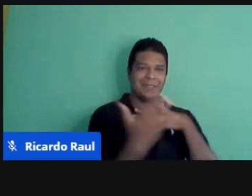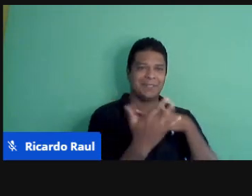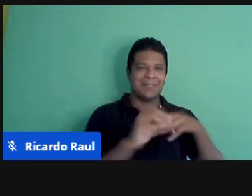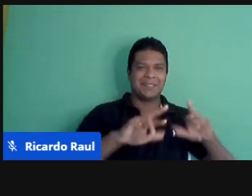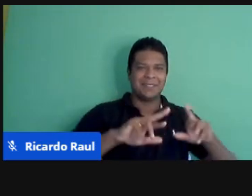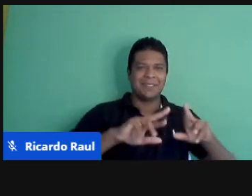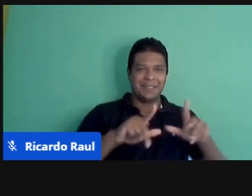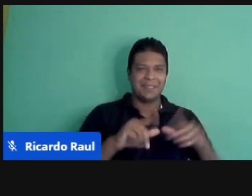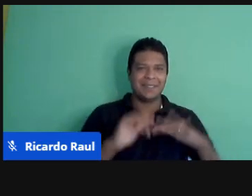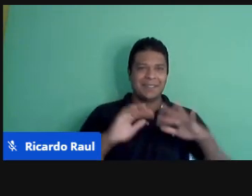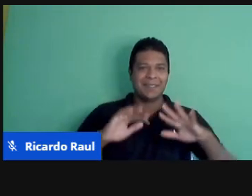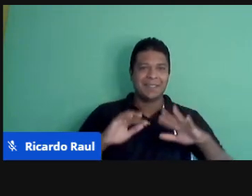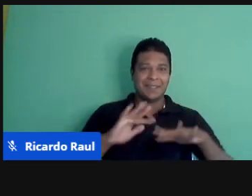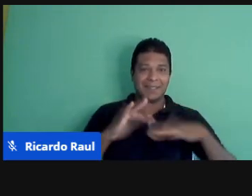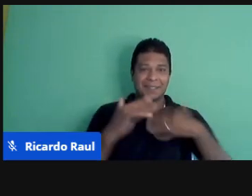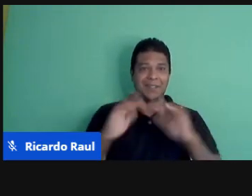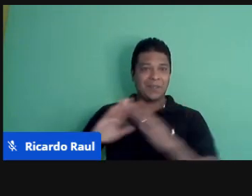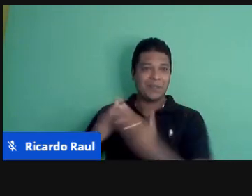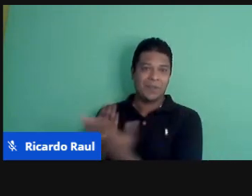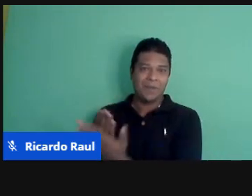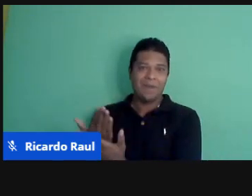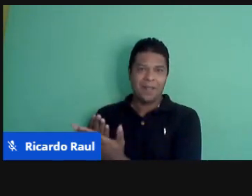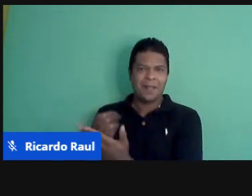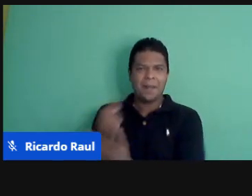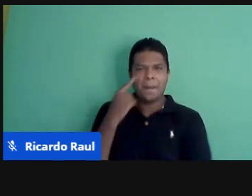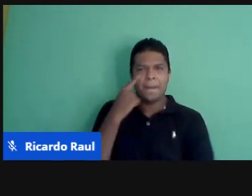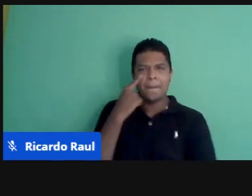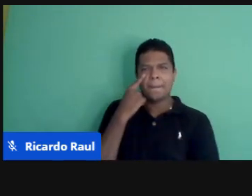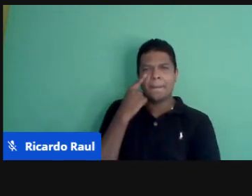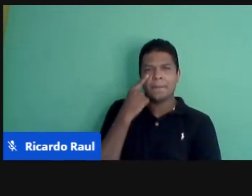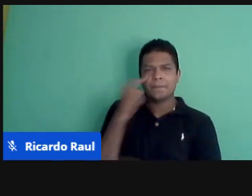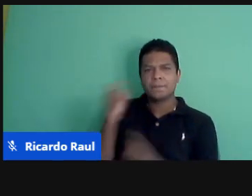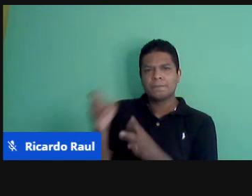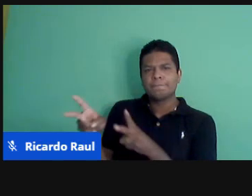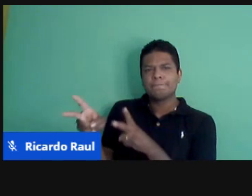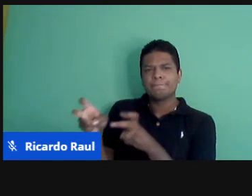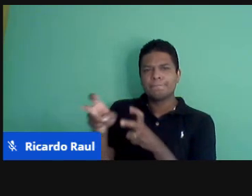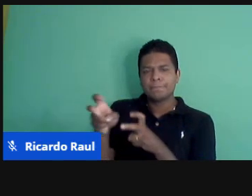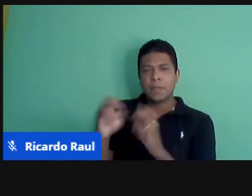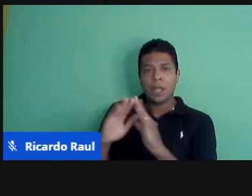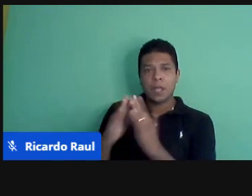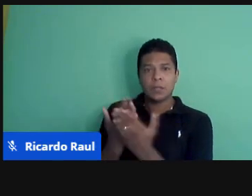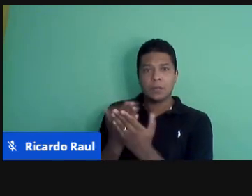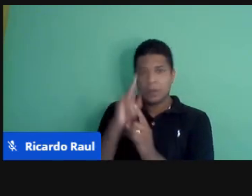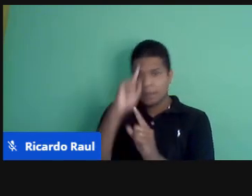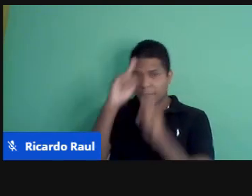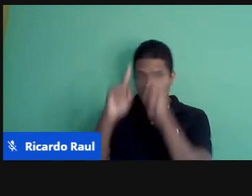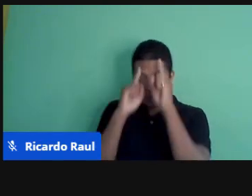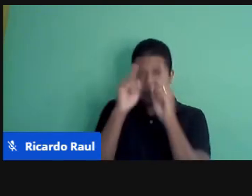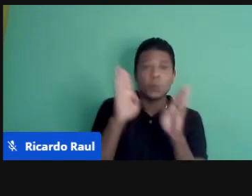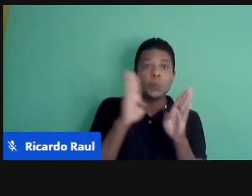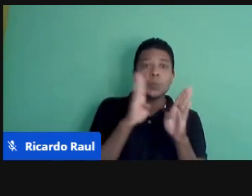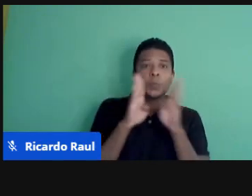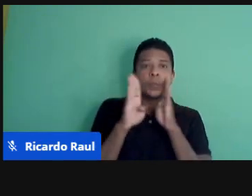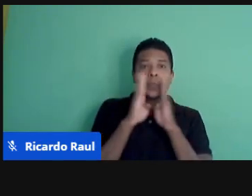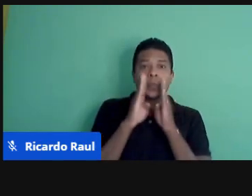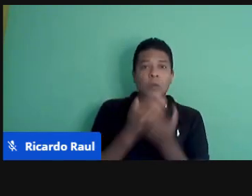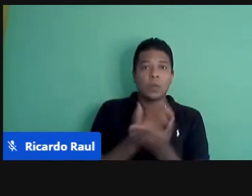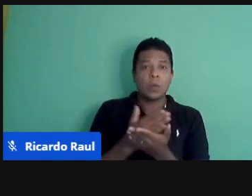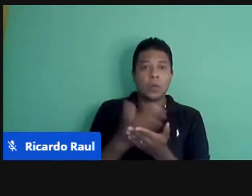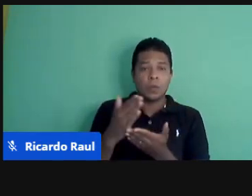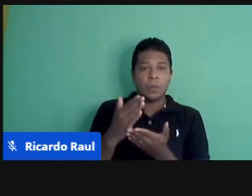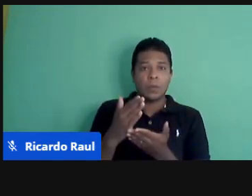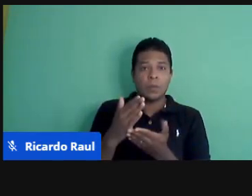transformou-se numa rede escolar. E nós percebemos, então, que a escola, criando uma página no Facebook, começou a colocar na